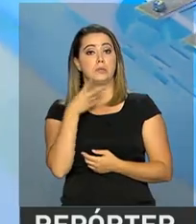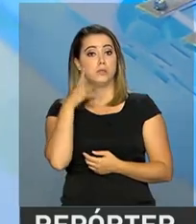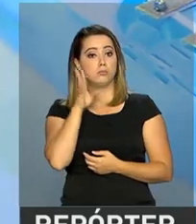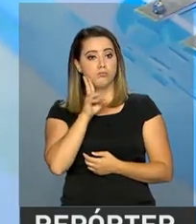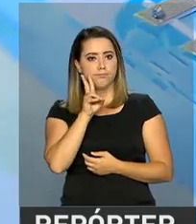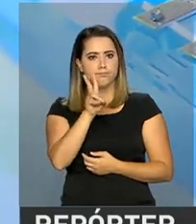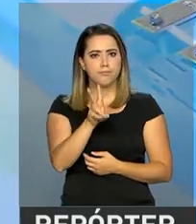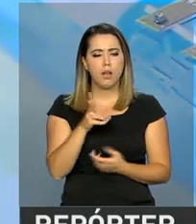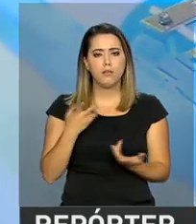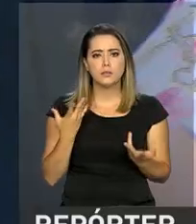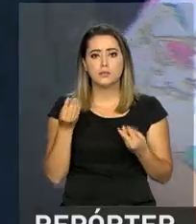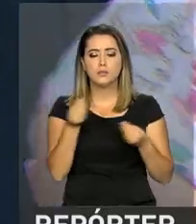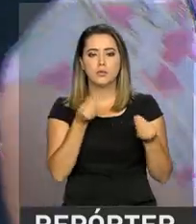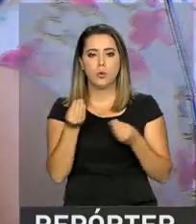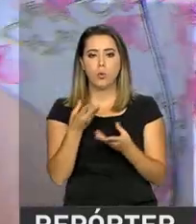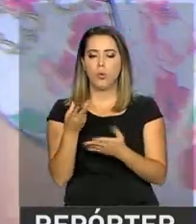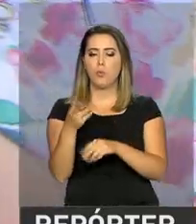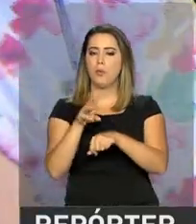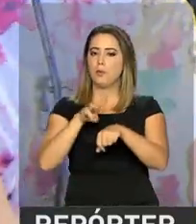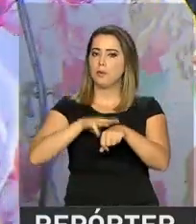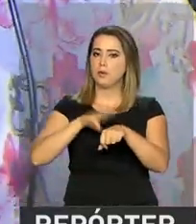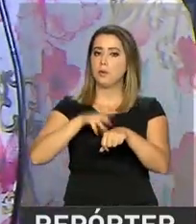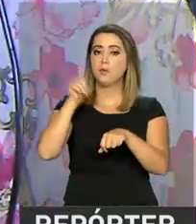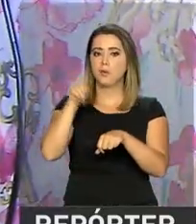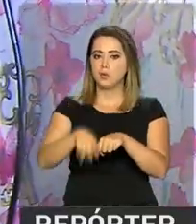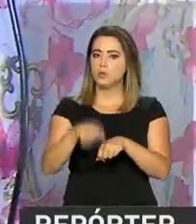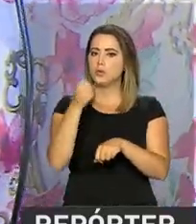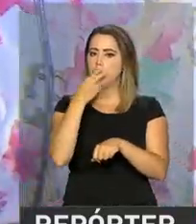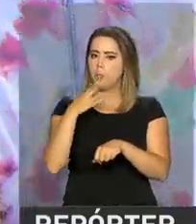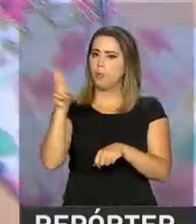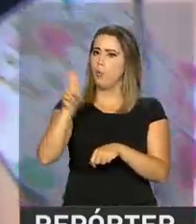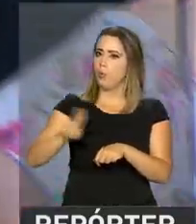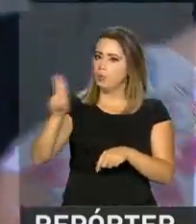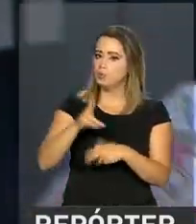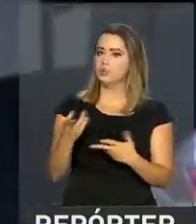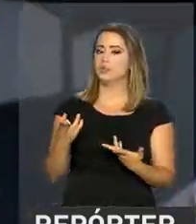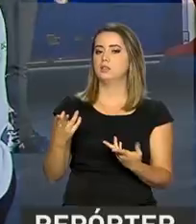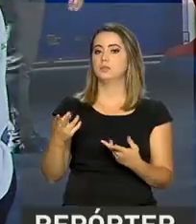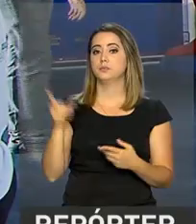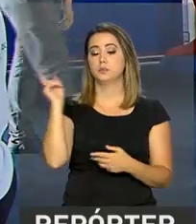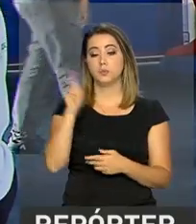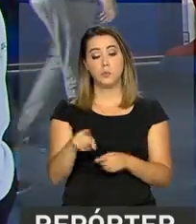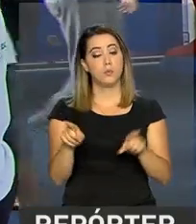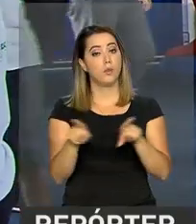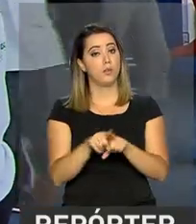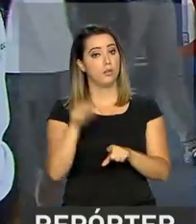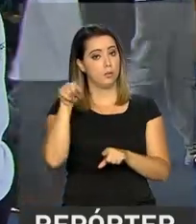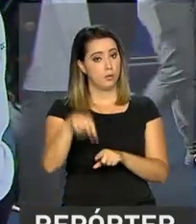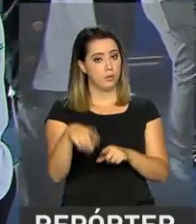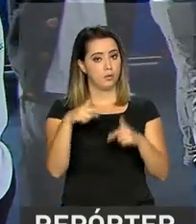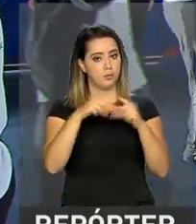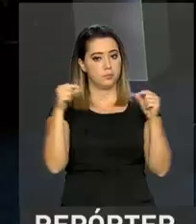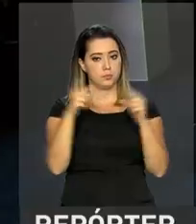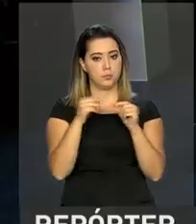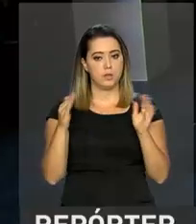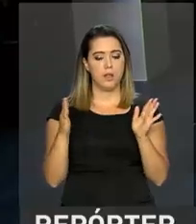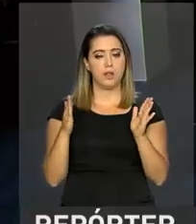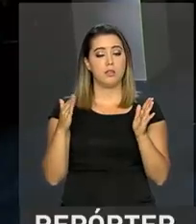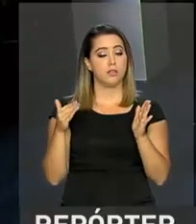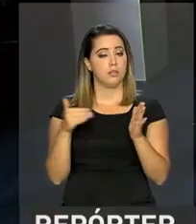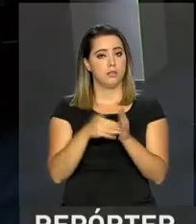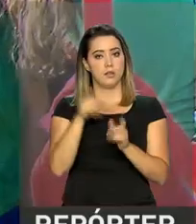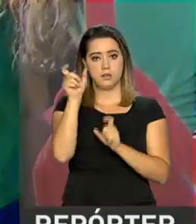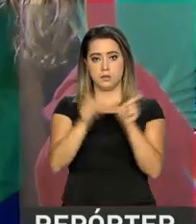e mostrar que a matemática é tão útil quanto prazerosa. Para isto, nessa exposição em Brasília, até os